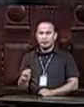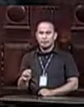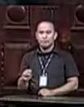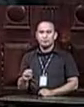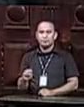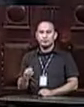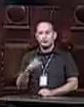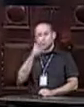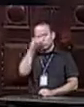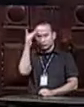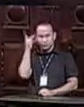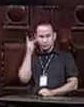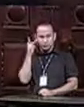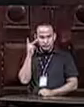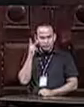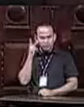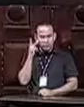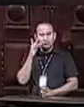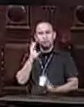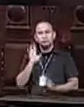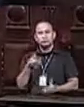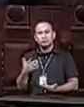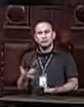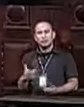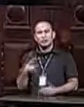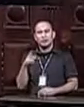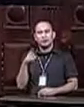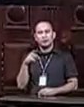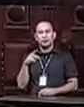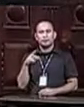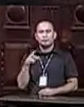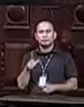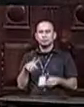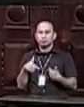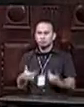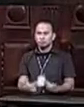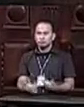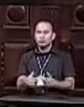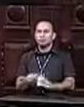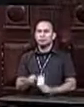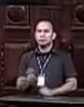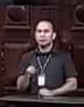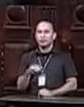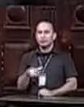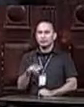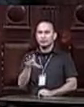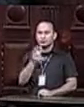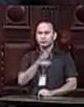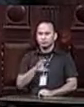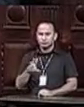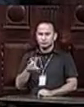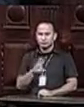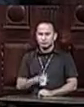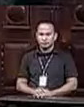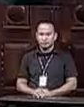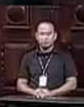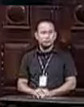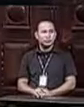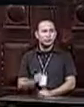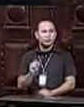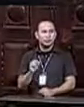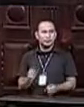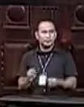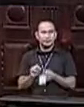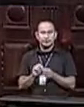paulista. Portanto, seja em função da guerra fiscal, seja em função da lei de convalidação das isenções, que vai concluindo